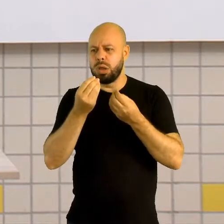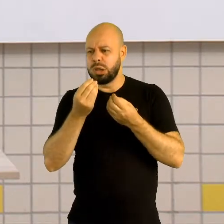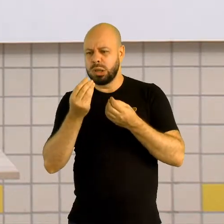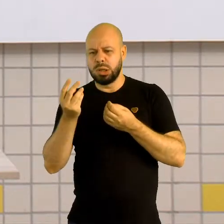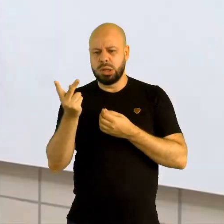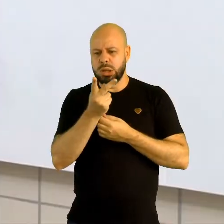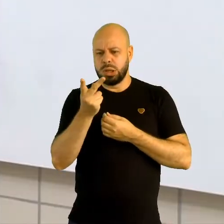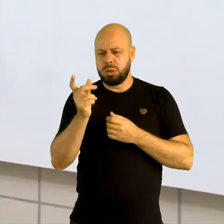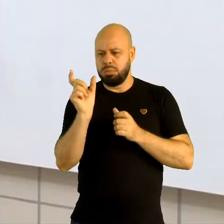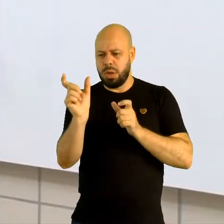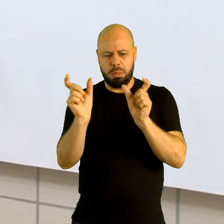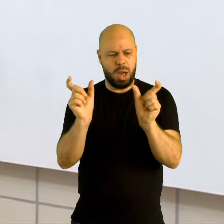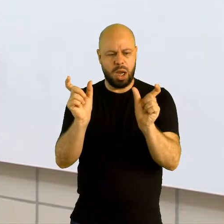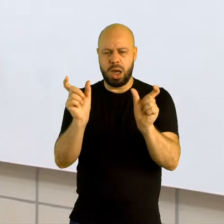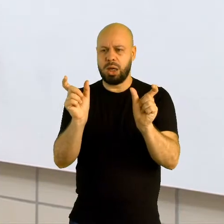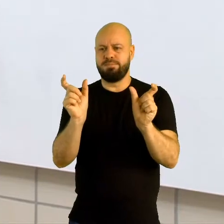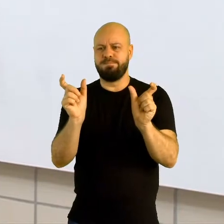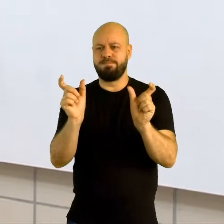which?